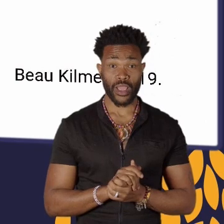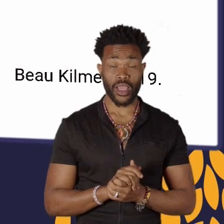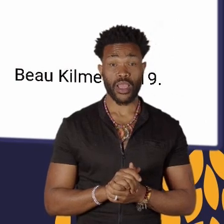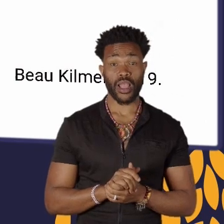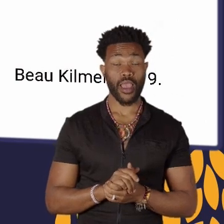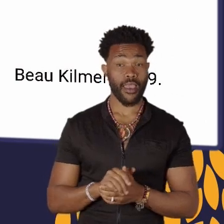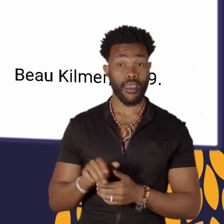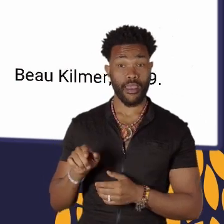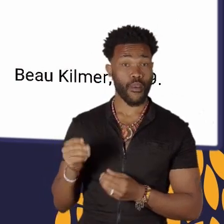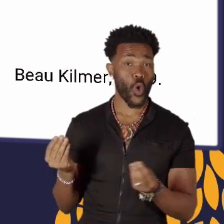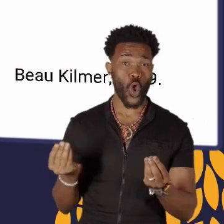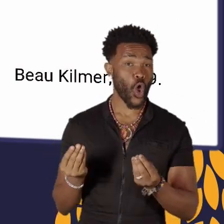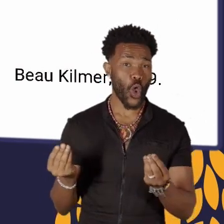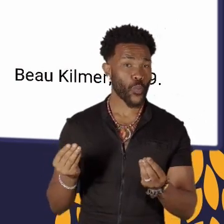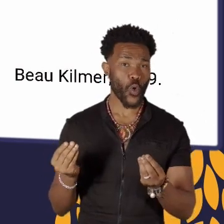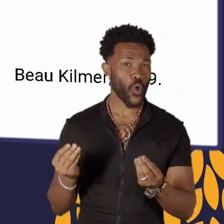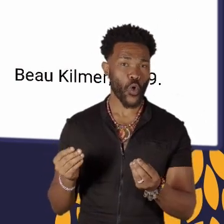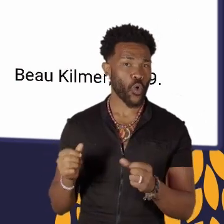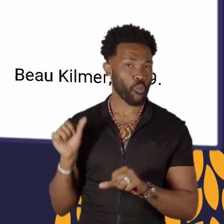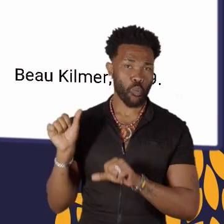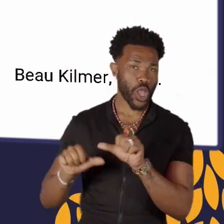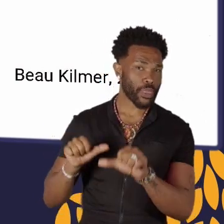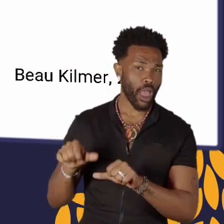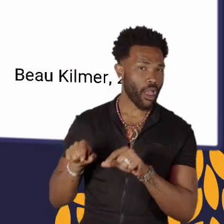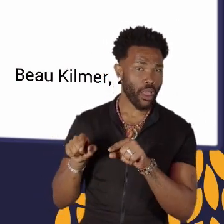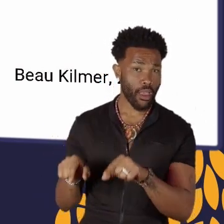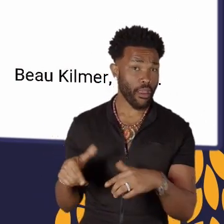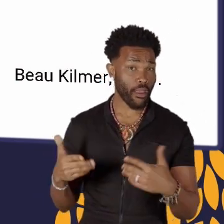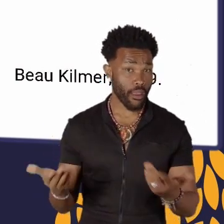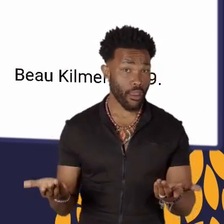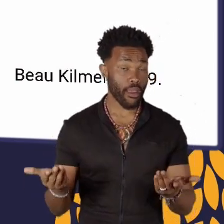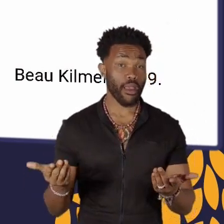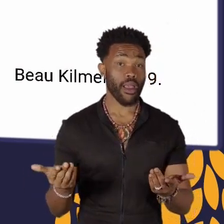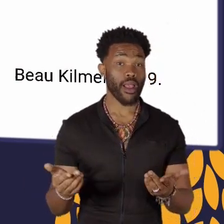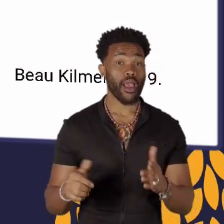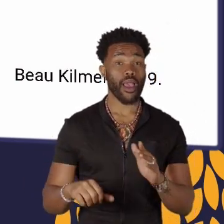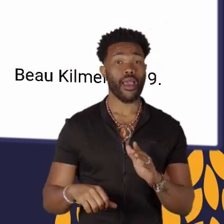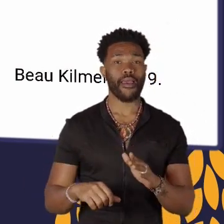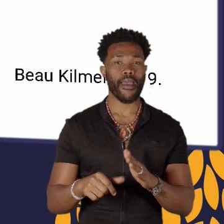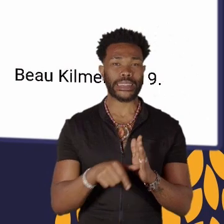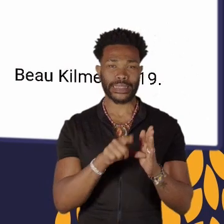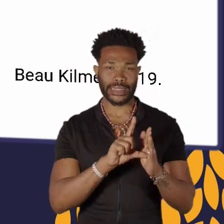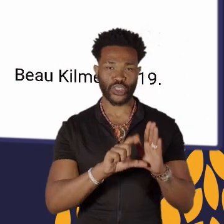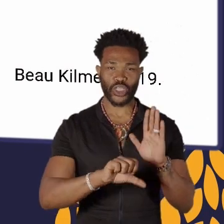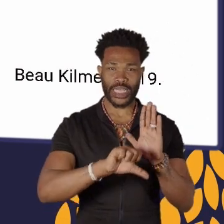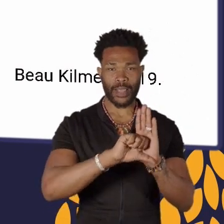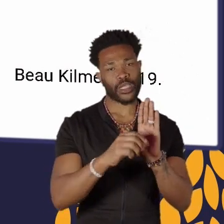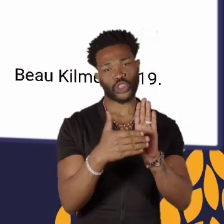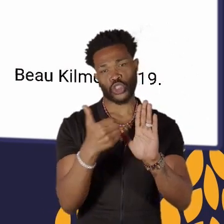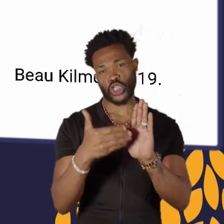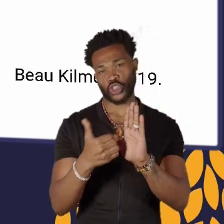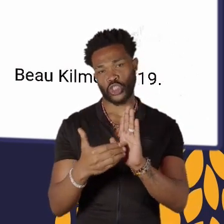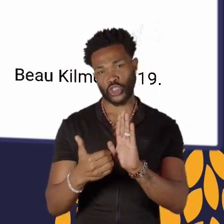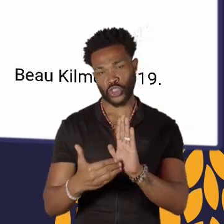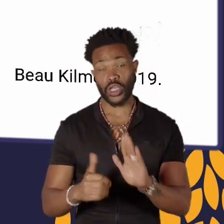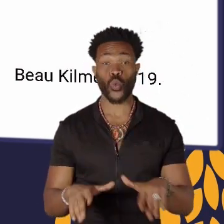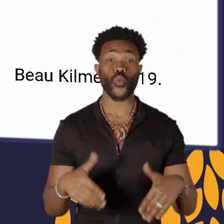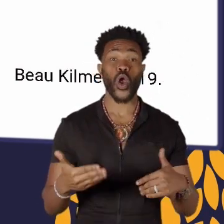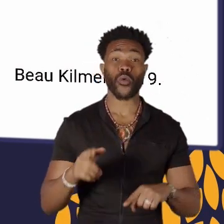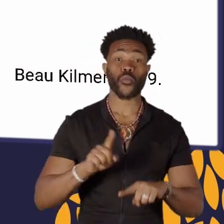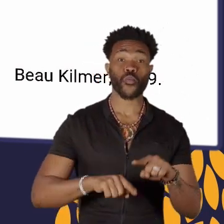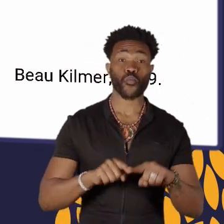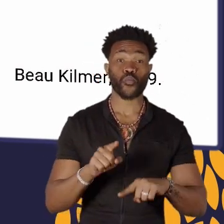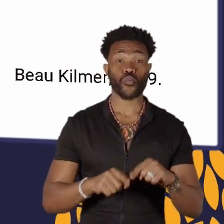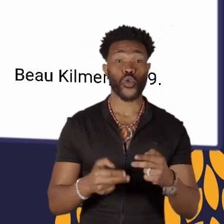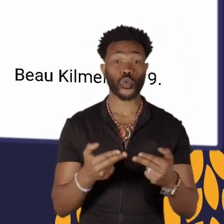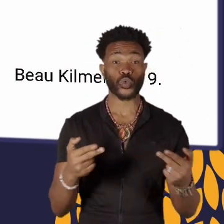eliminar, né? Essa é a tendência que os antecedentes criminais sejam retirados. Quais produtos que a gente